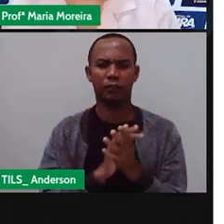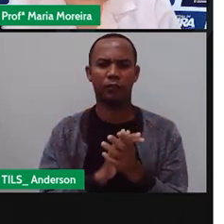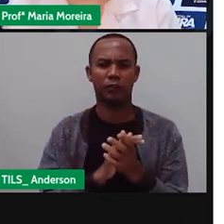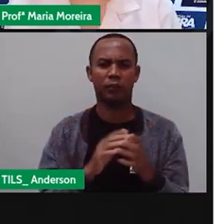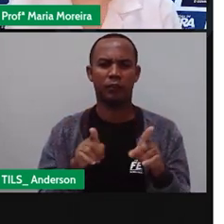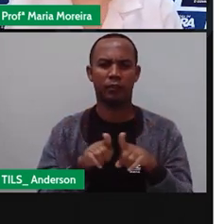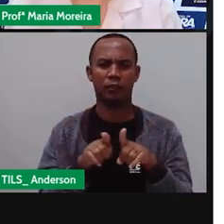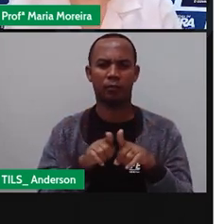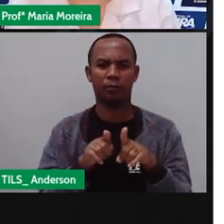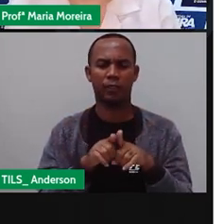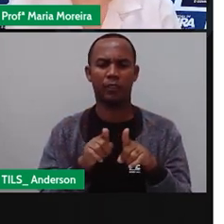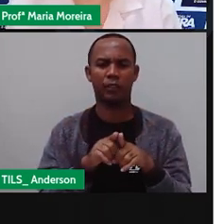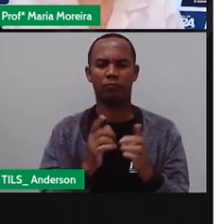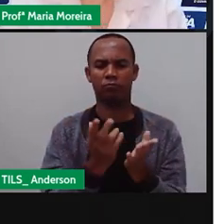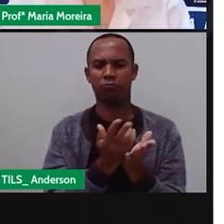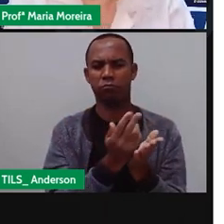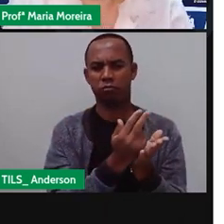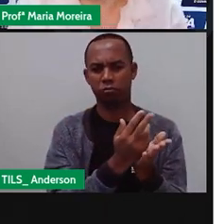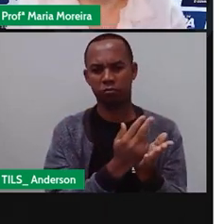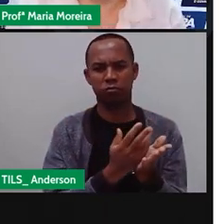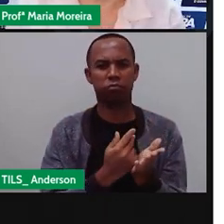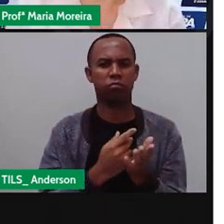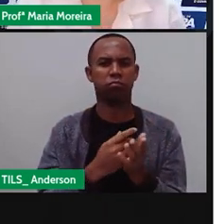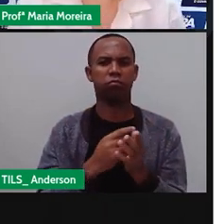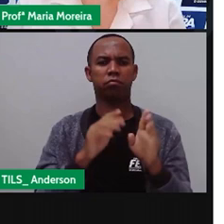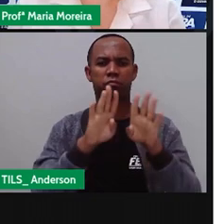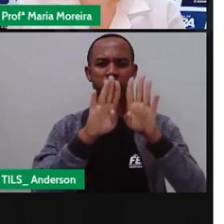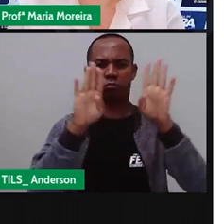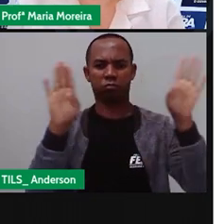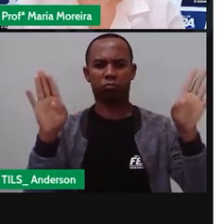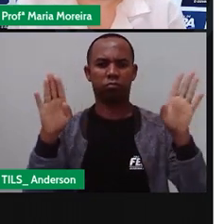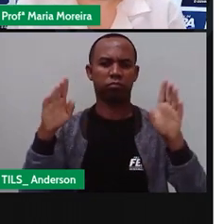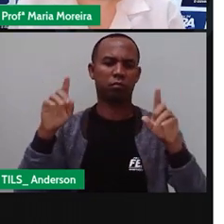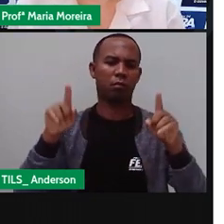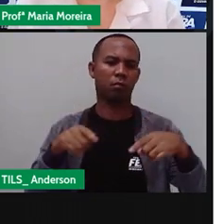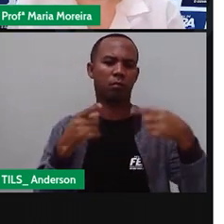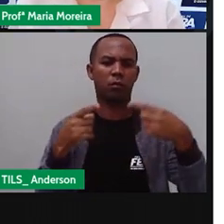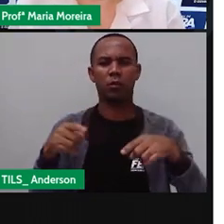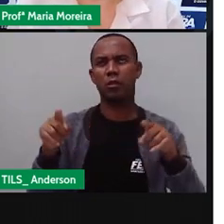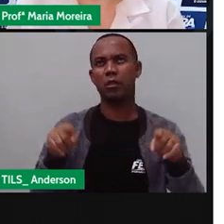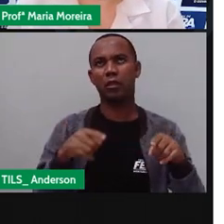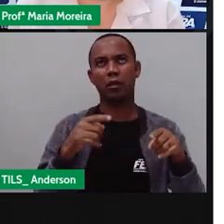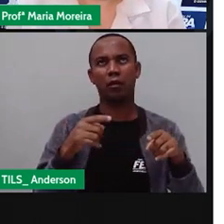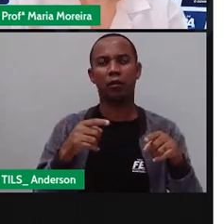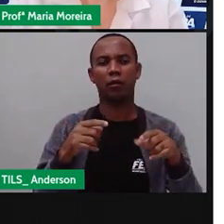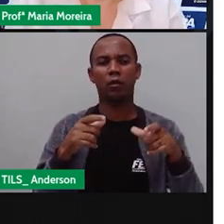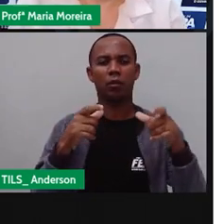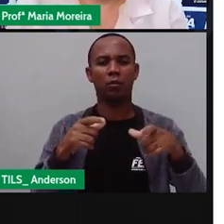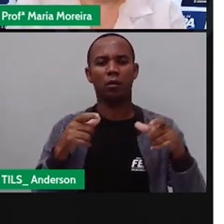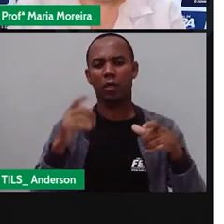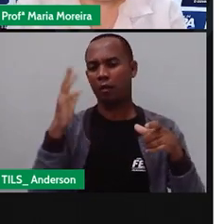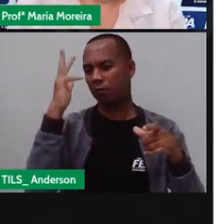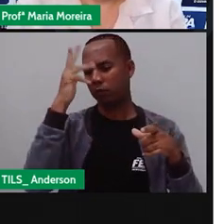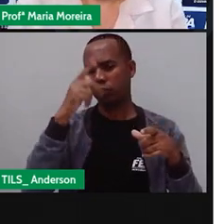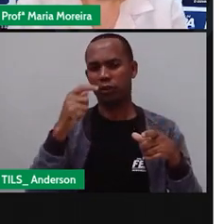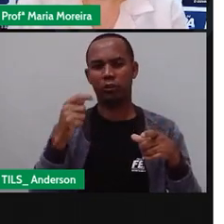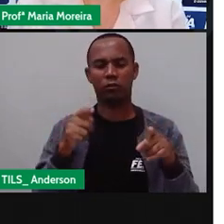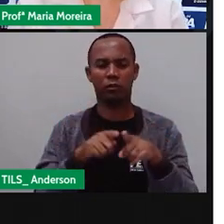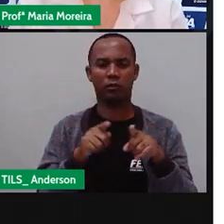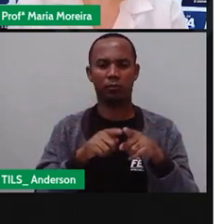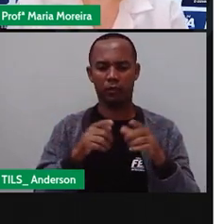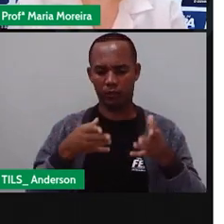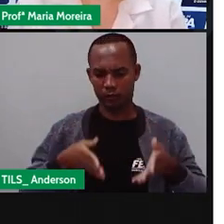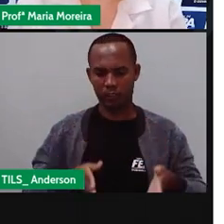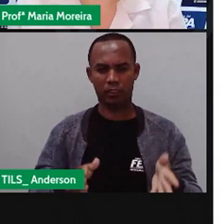como a escultura, um filme, uma música, né? E até mesmo uma bela paisagem, como o nascer ou o pôr do sol.